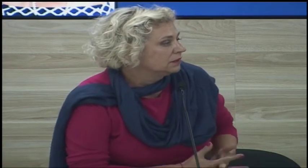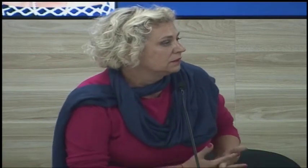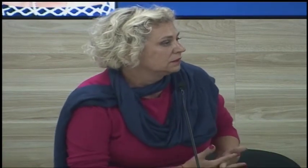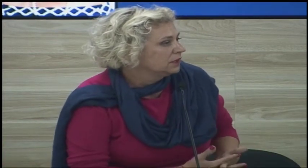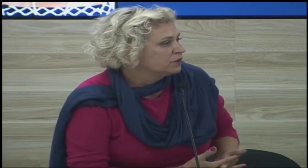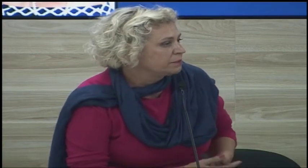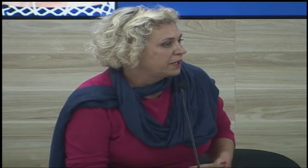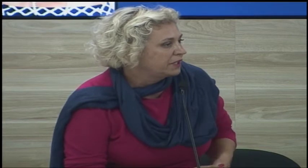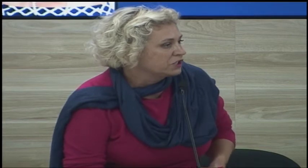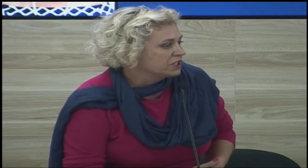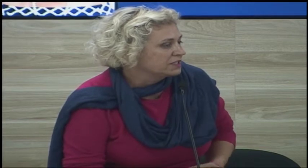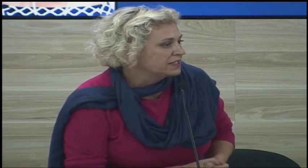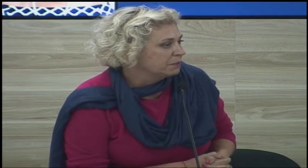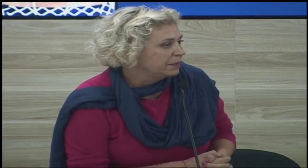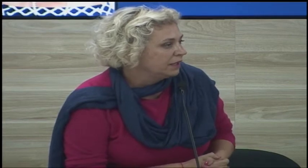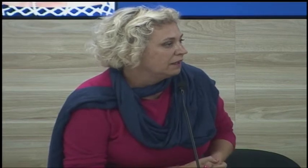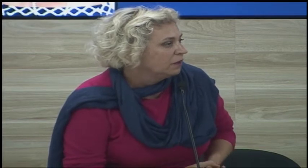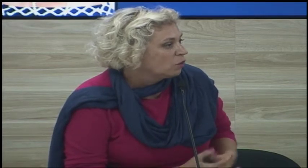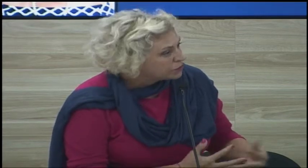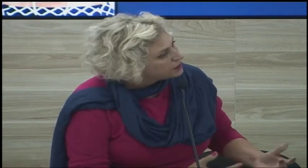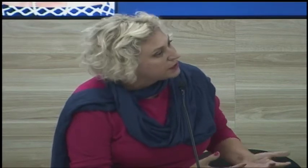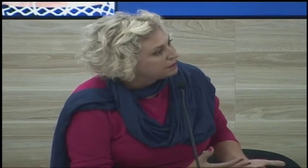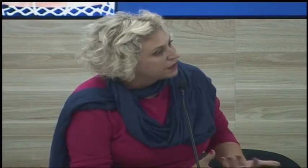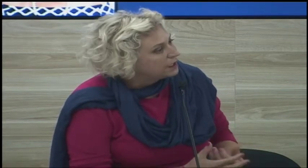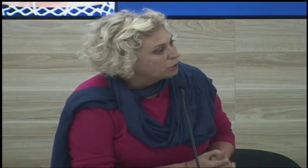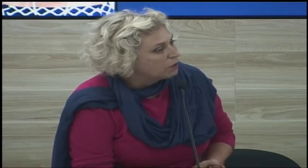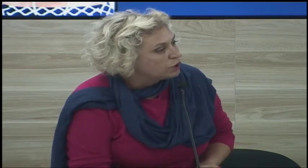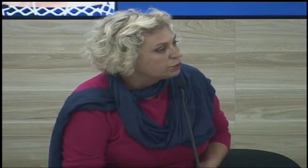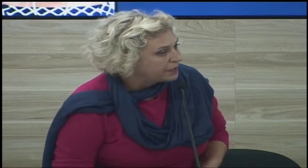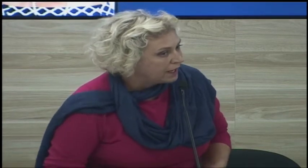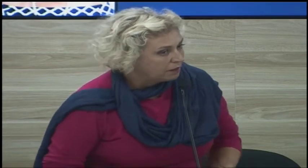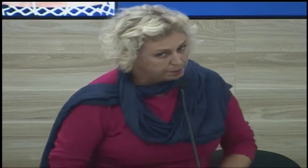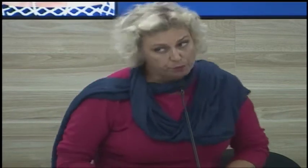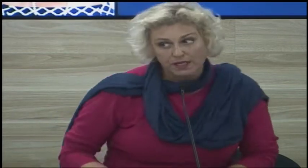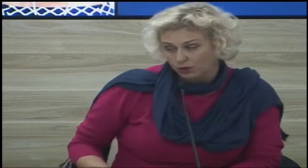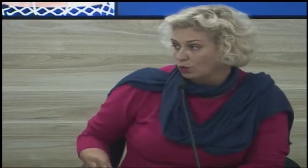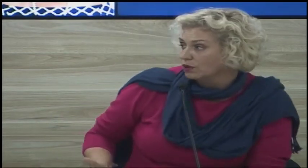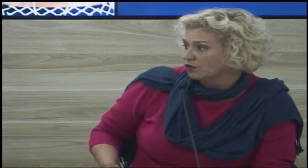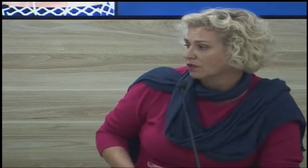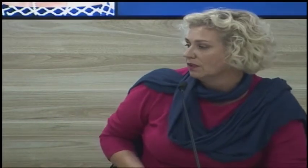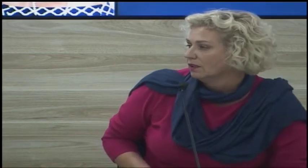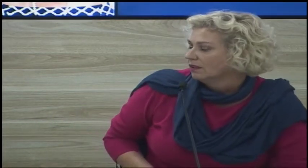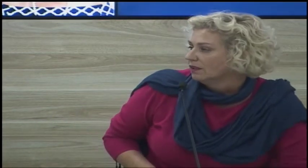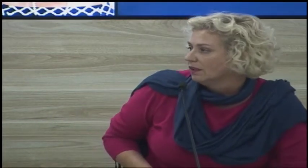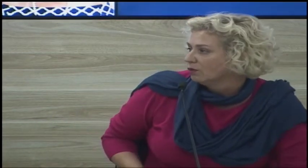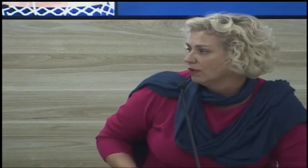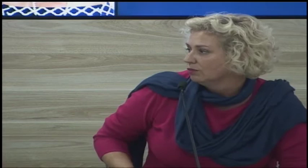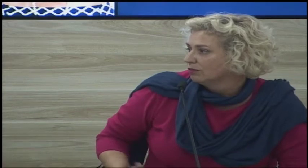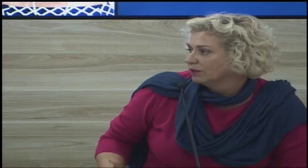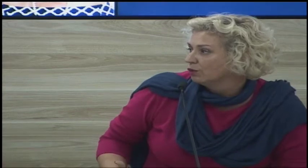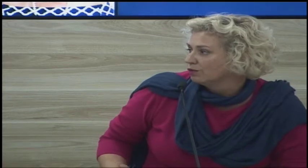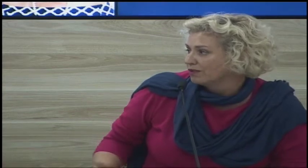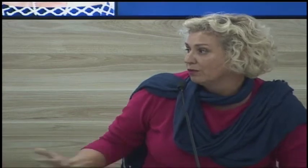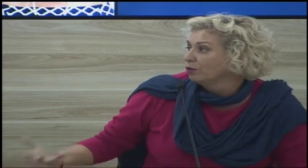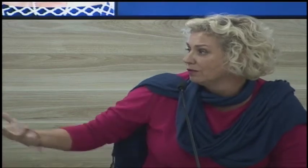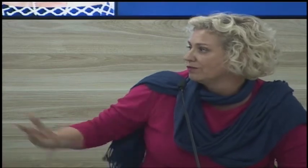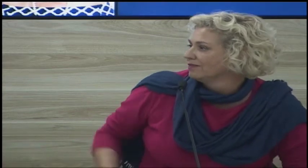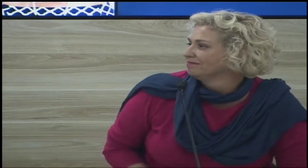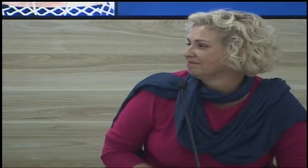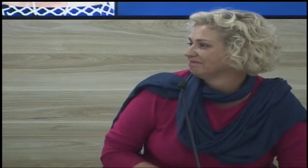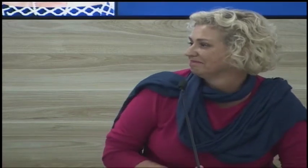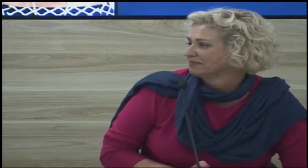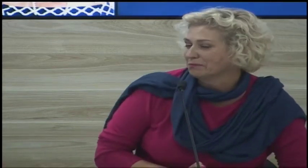eu espero que a gente sempre consiga entrar num acordo para o bem de todos e quando é todos é